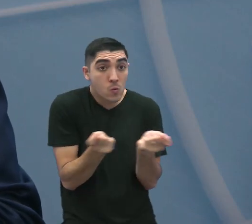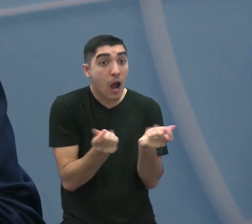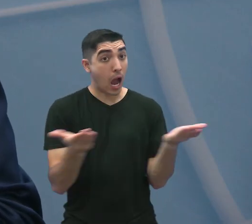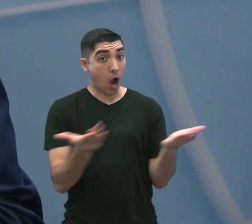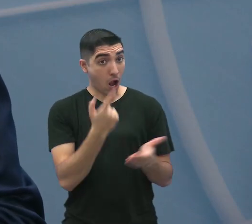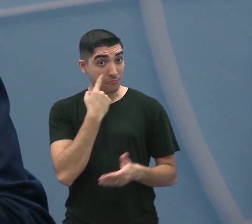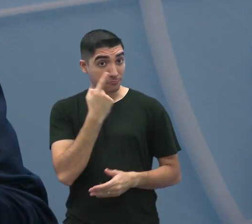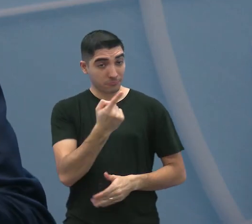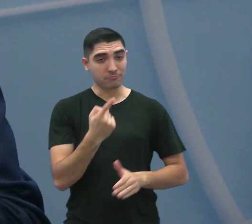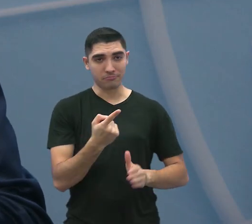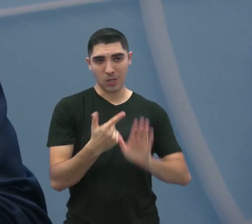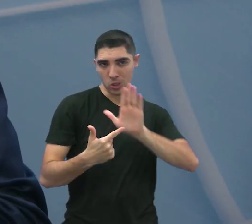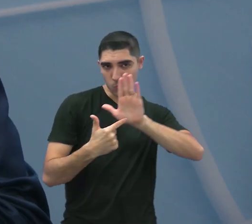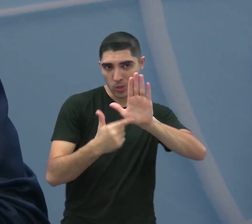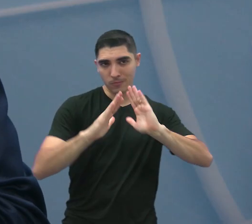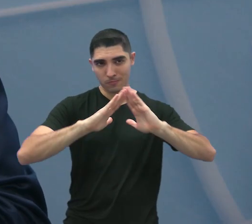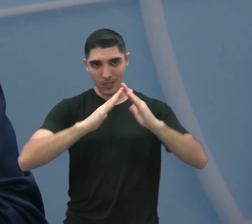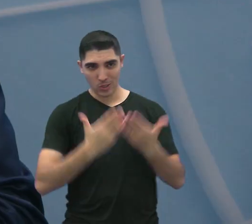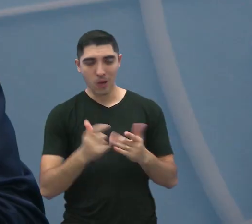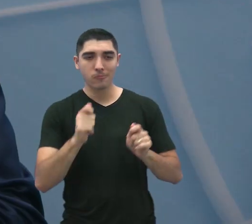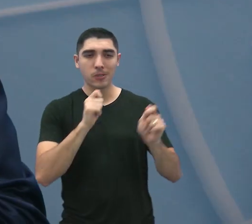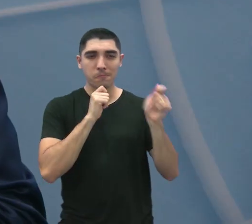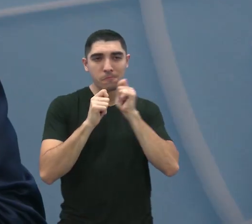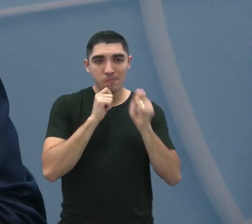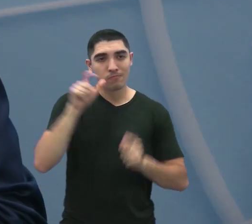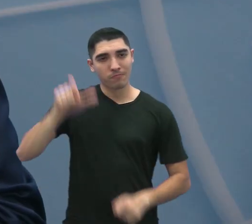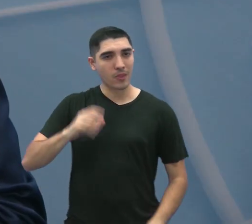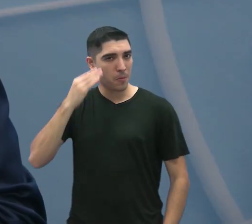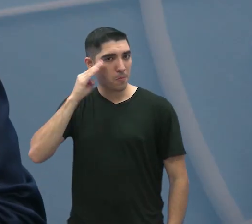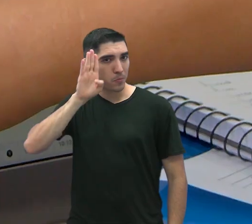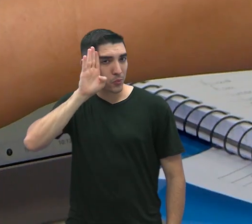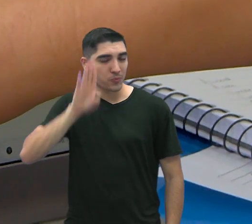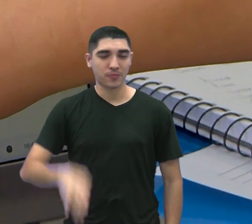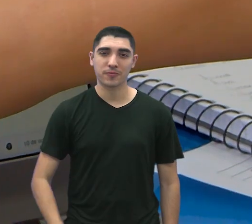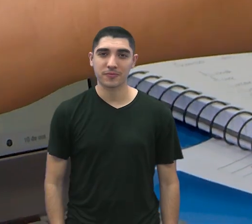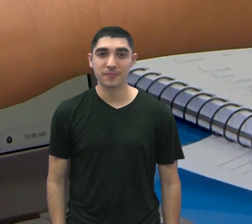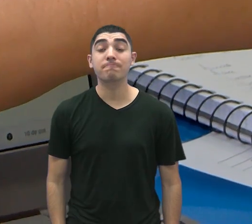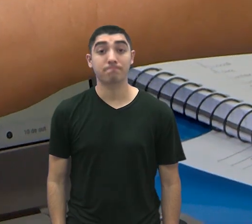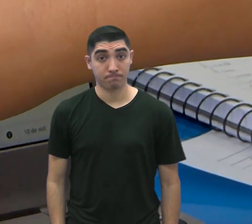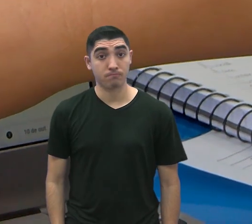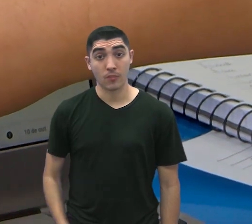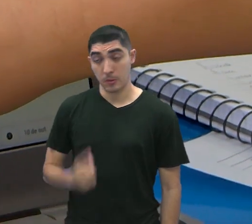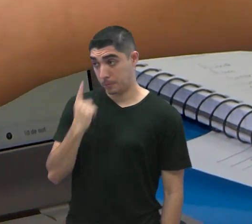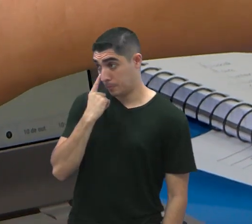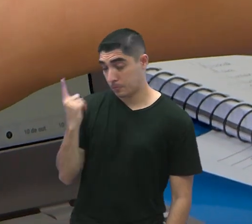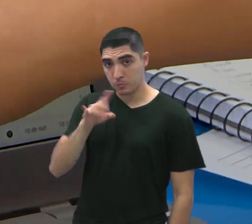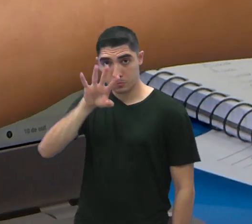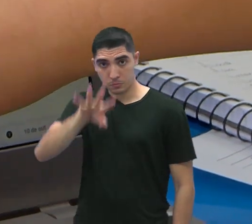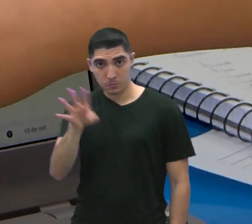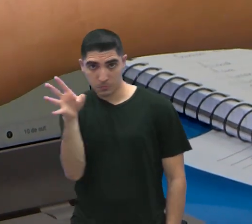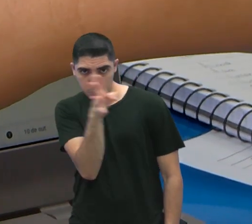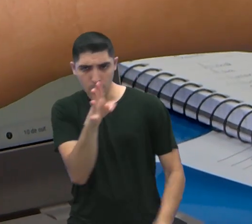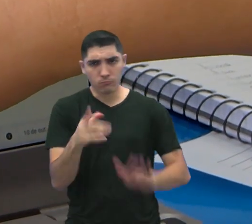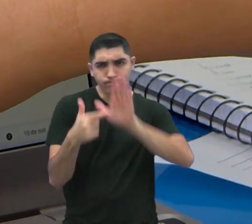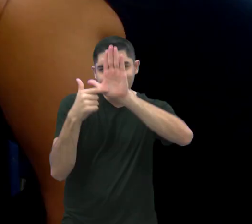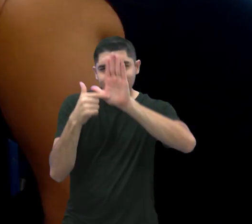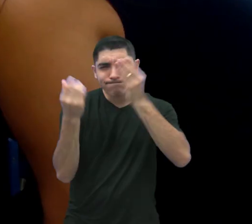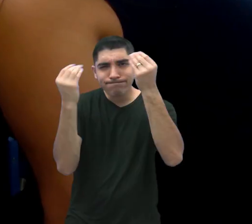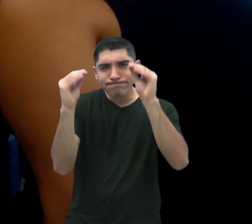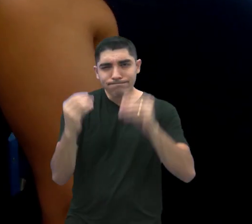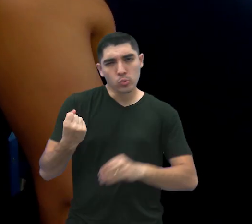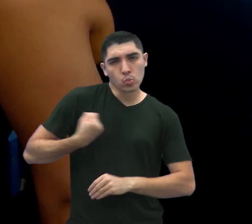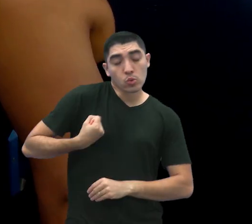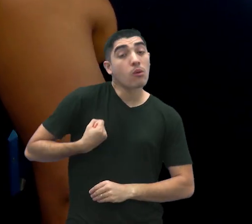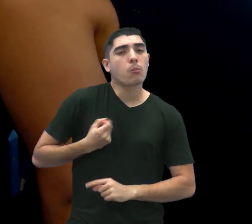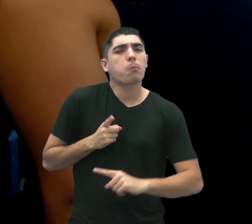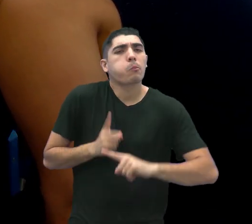dessas iniciativas agora na reportagem do Bruno Castilho. Os números na planilha e na tela do computador servem para ensinar